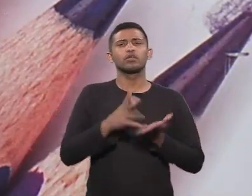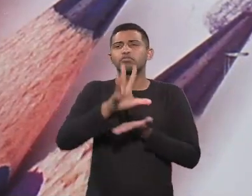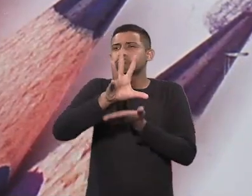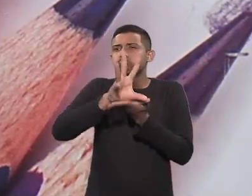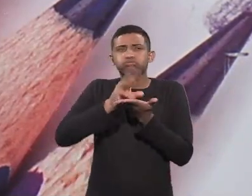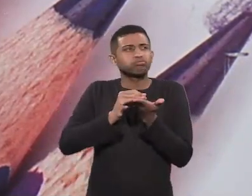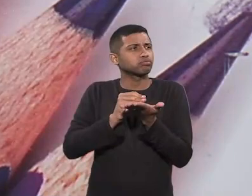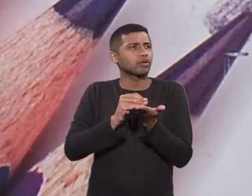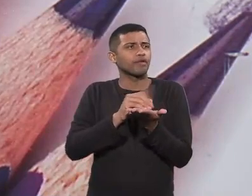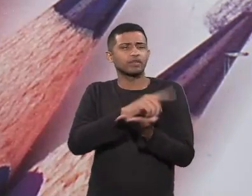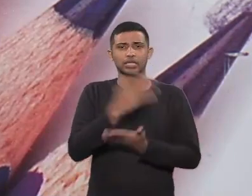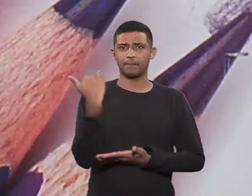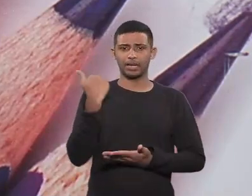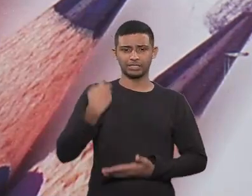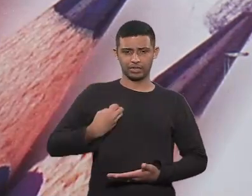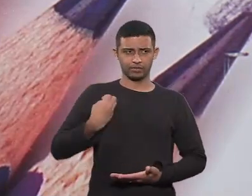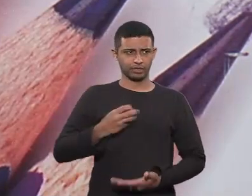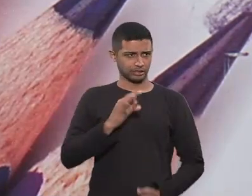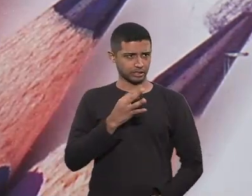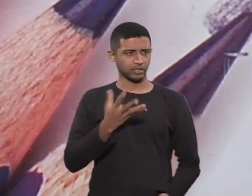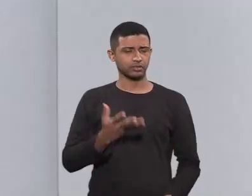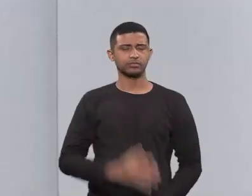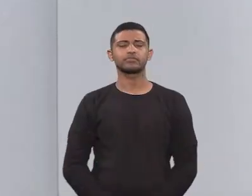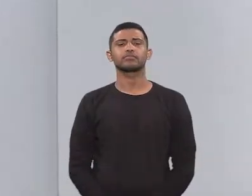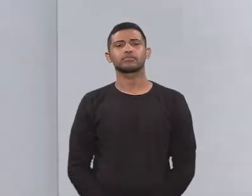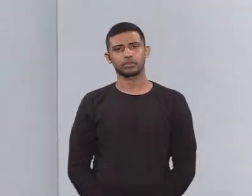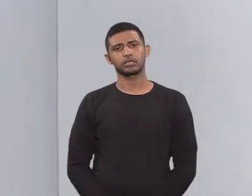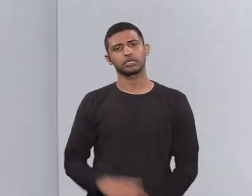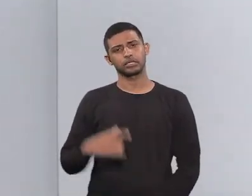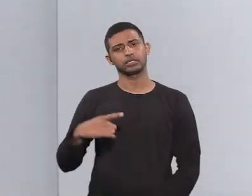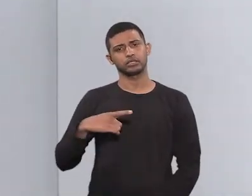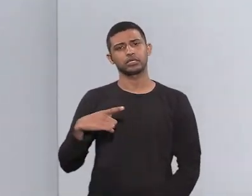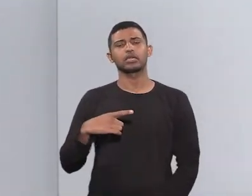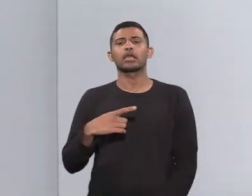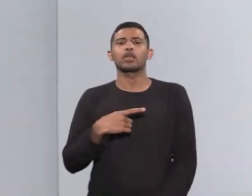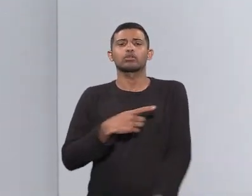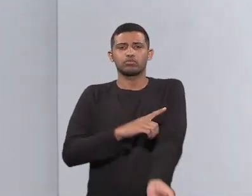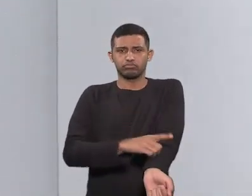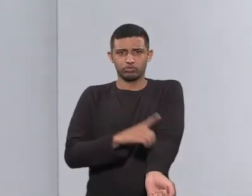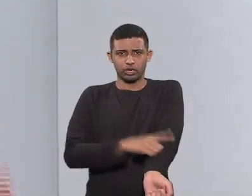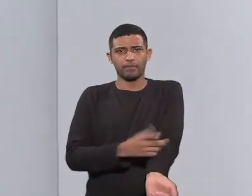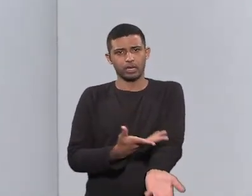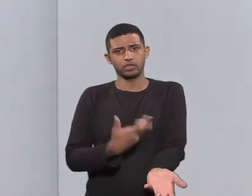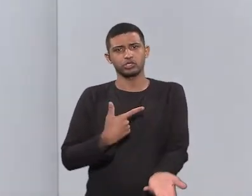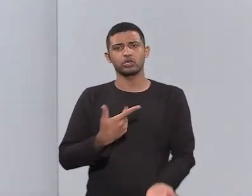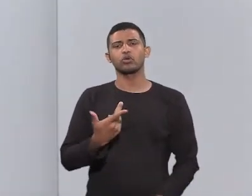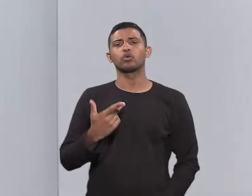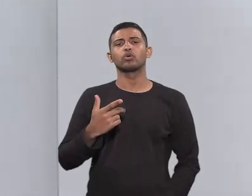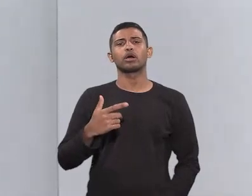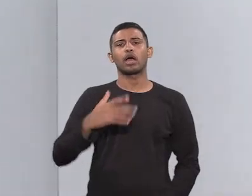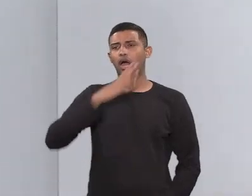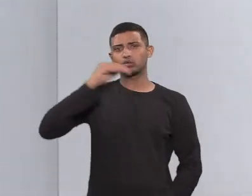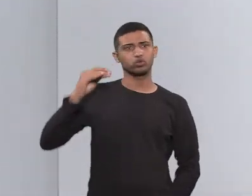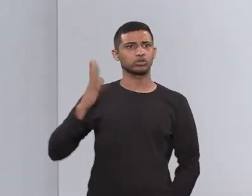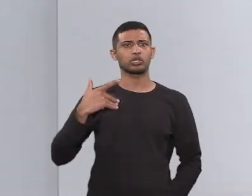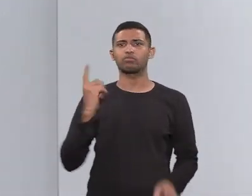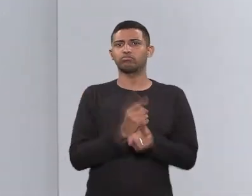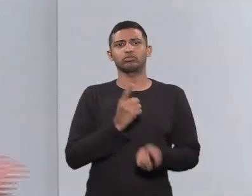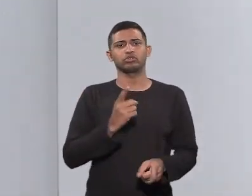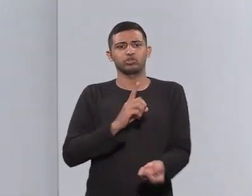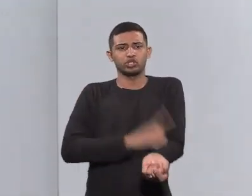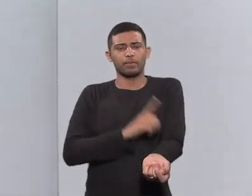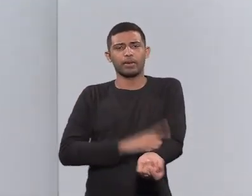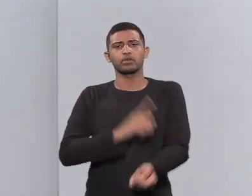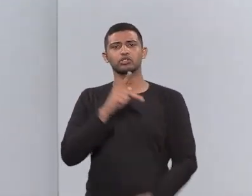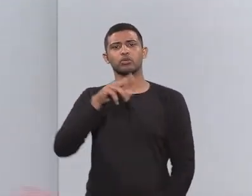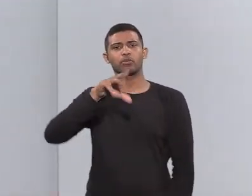inspirado numa situação que você viveu. Eu tenho diabetes tipo 1, mas eu já fui diagnosticada adulta. E o diabetes tipo 1 já